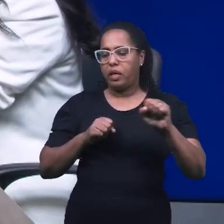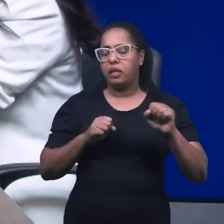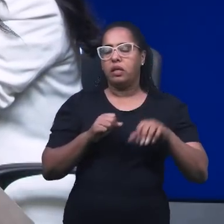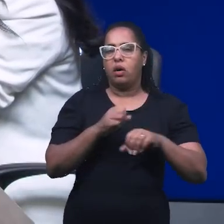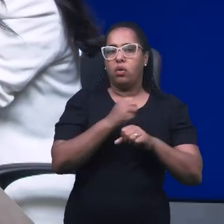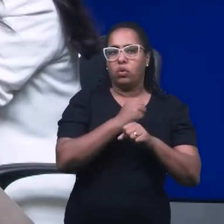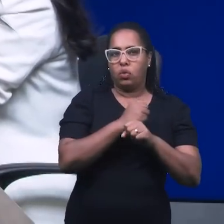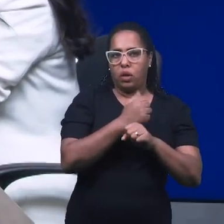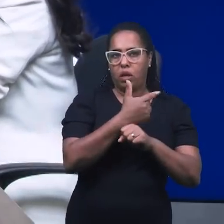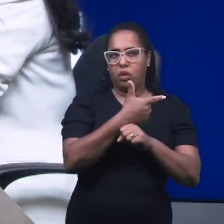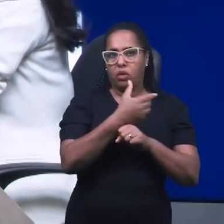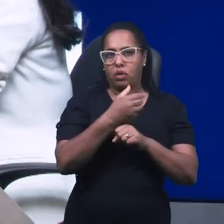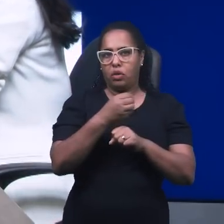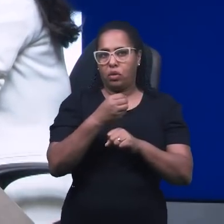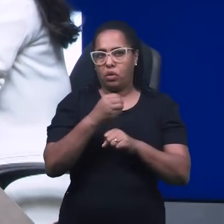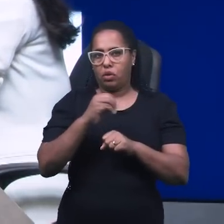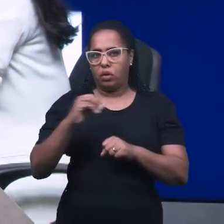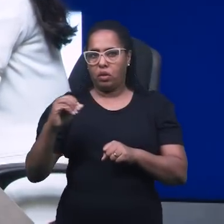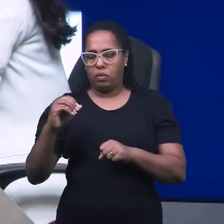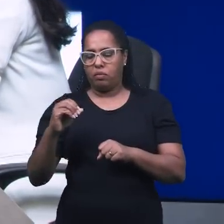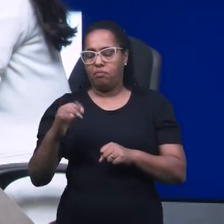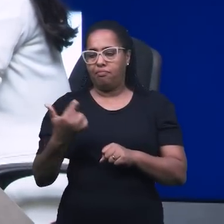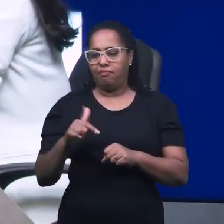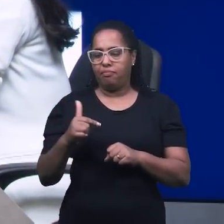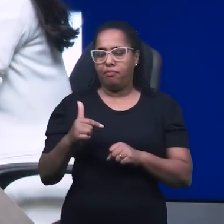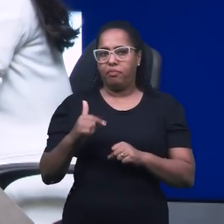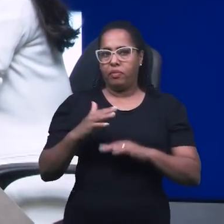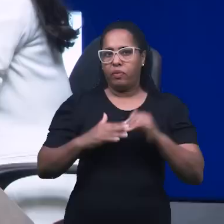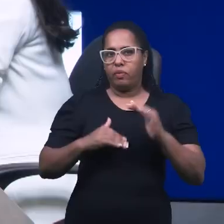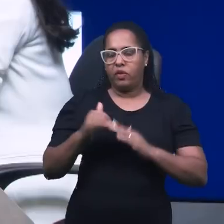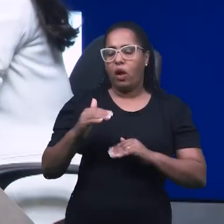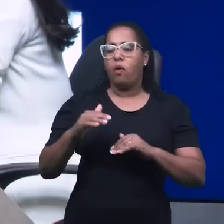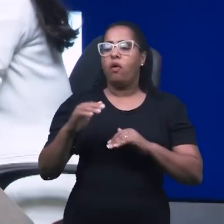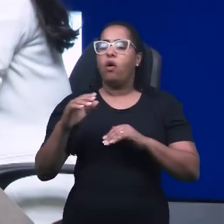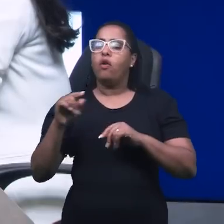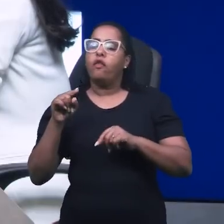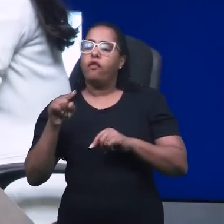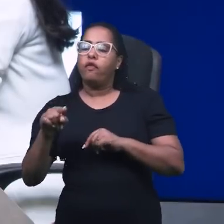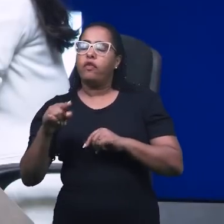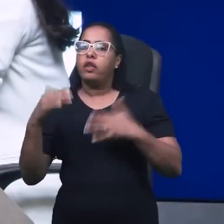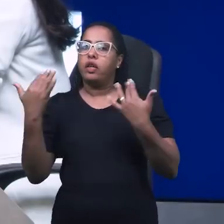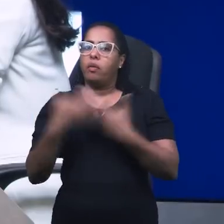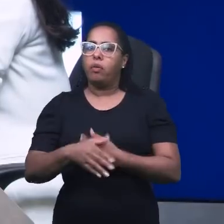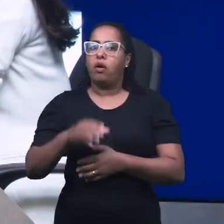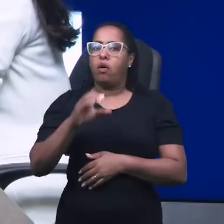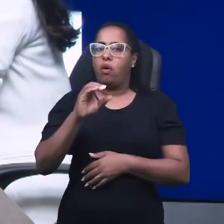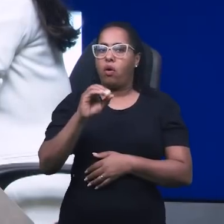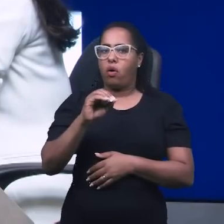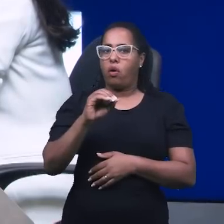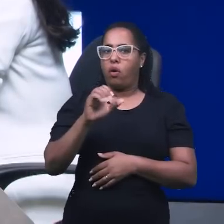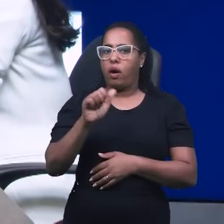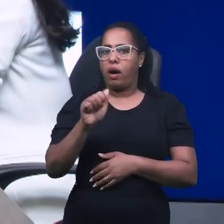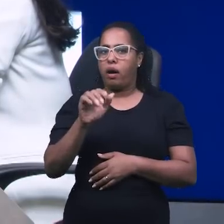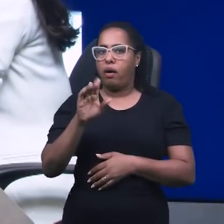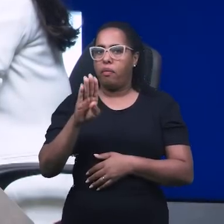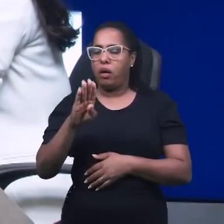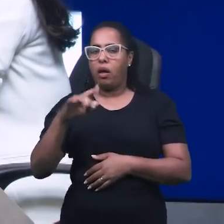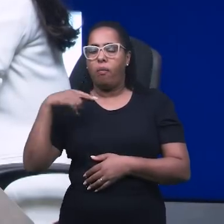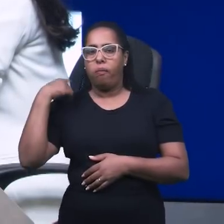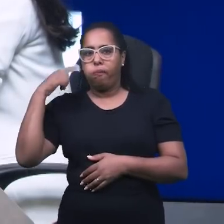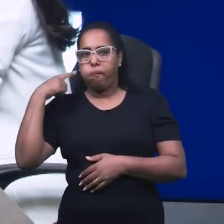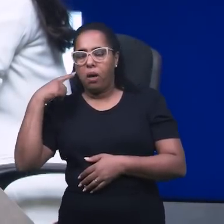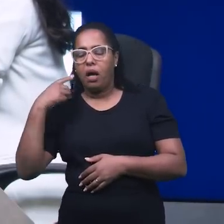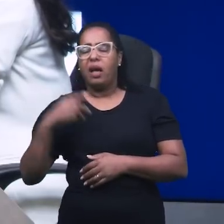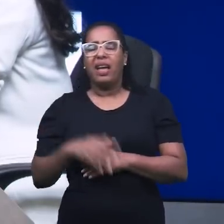2000, eu não tinha muita opção, fiz a prova da OAB e fui advogar. E advogar era